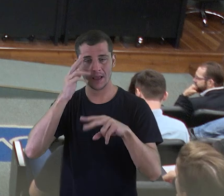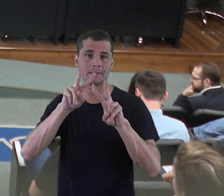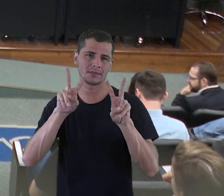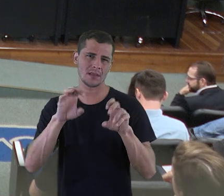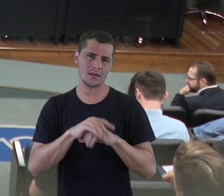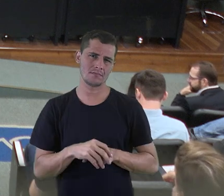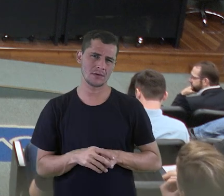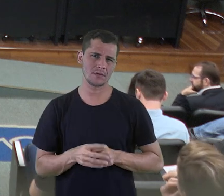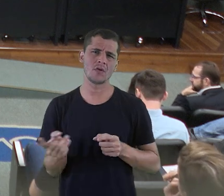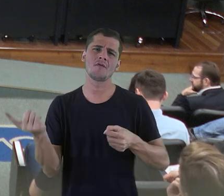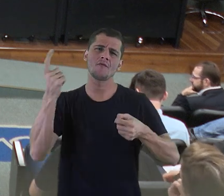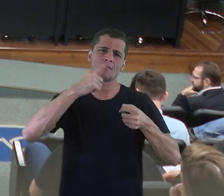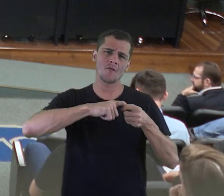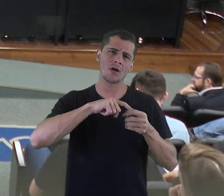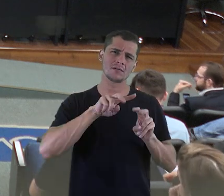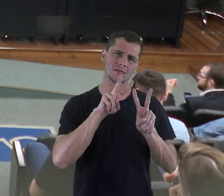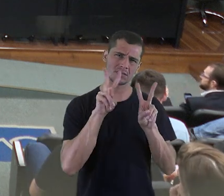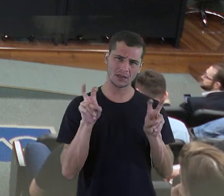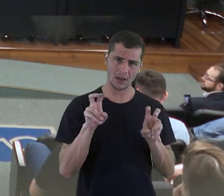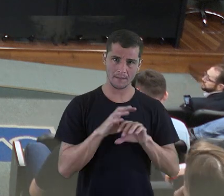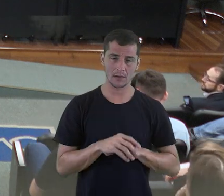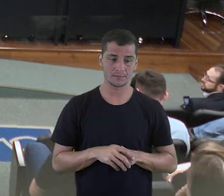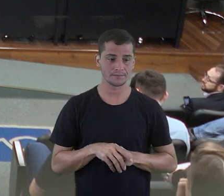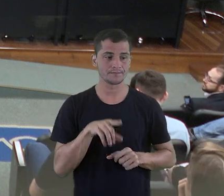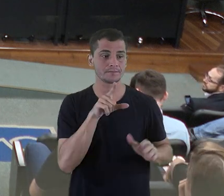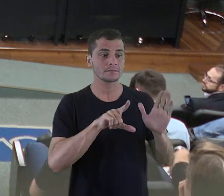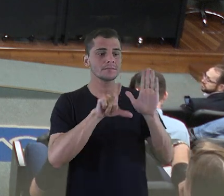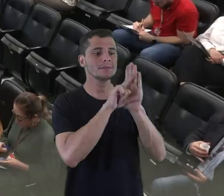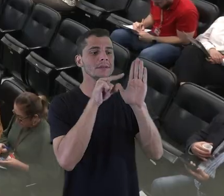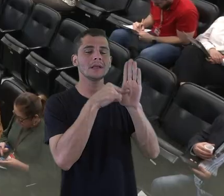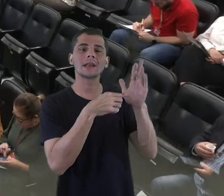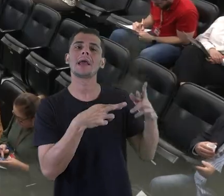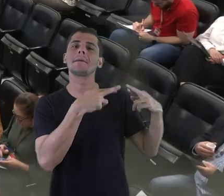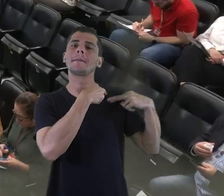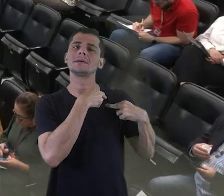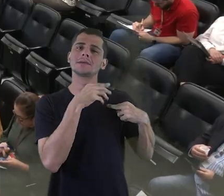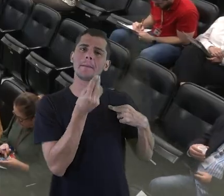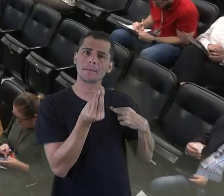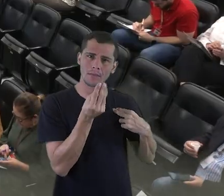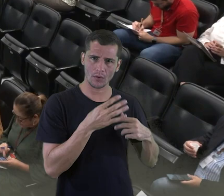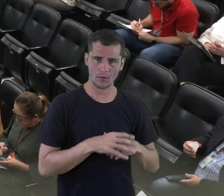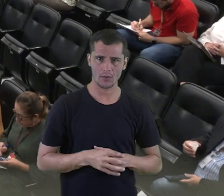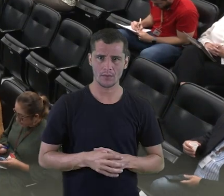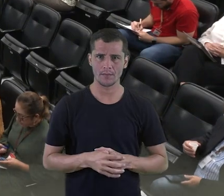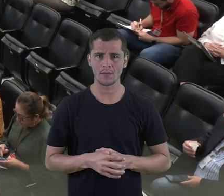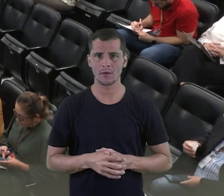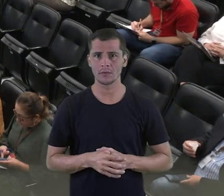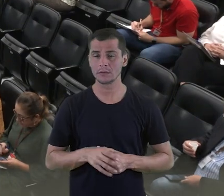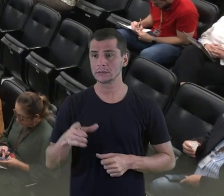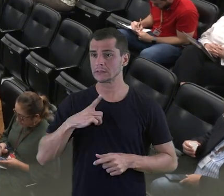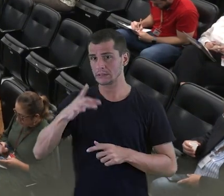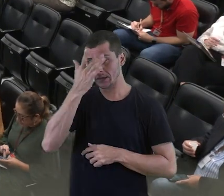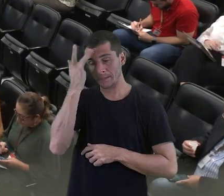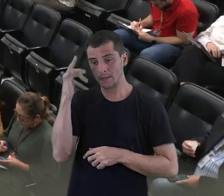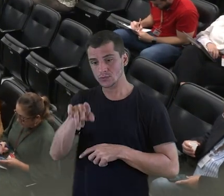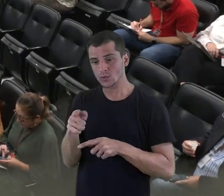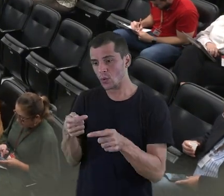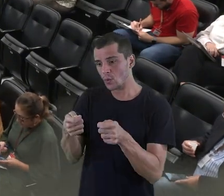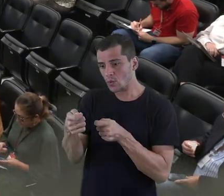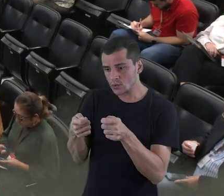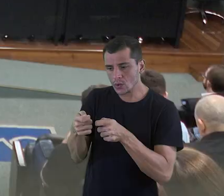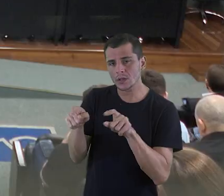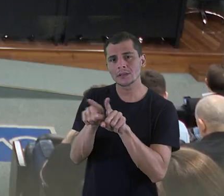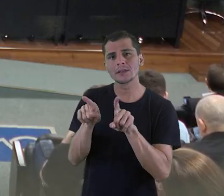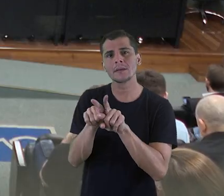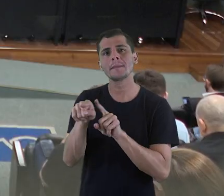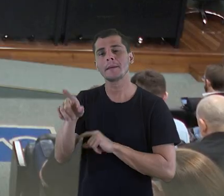controlador ou o operador não está dizendo encarregado aqui concordam? então não é agente de tratamento encarregado de dados só o